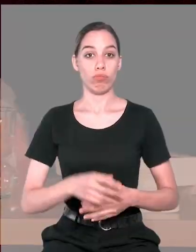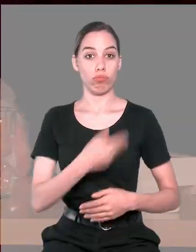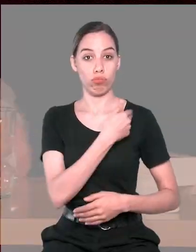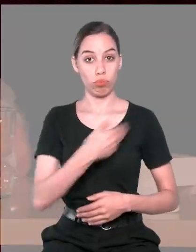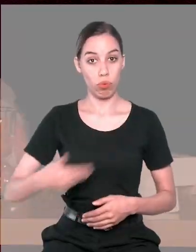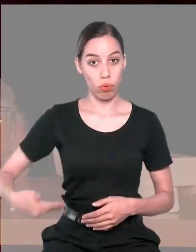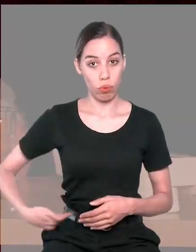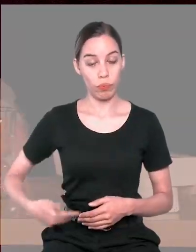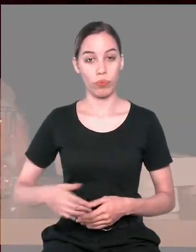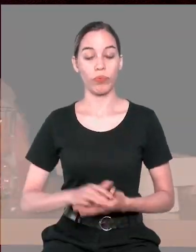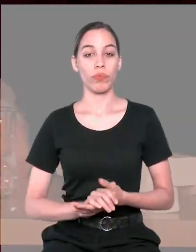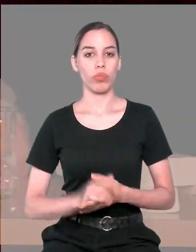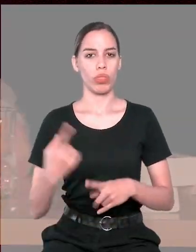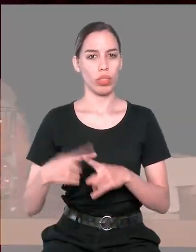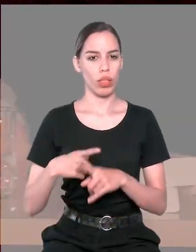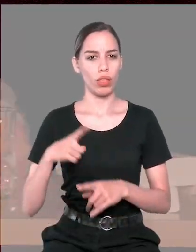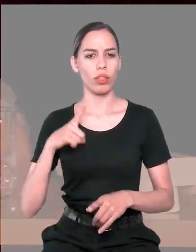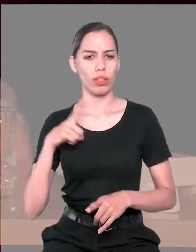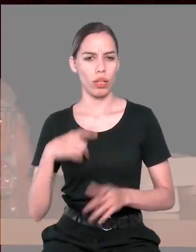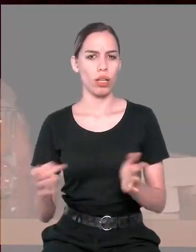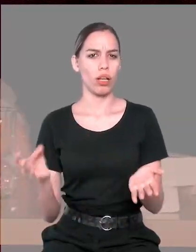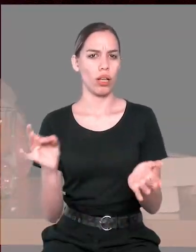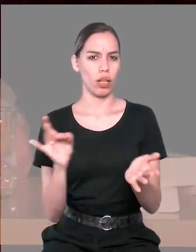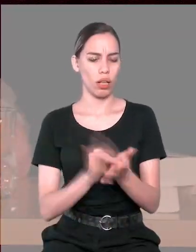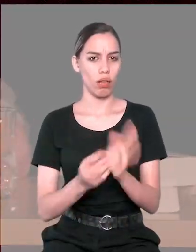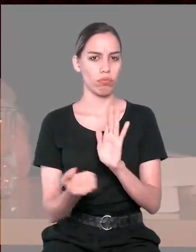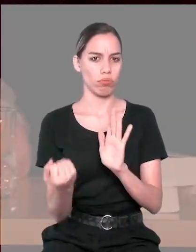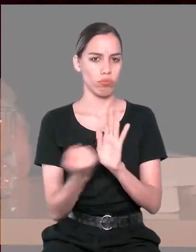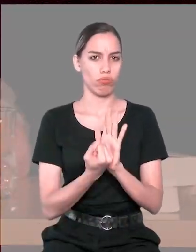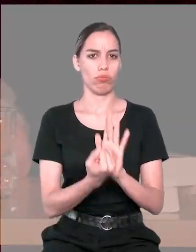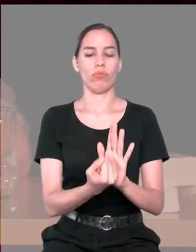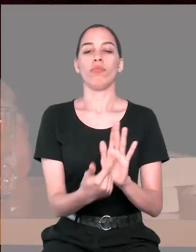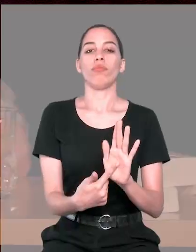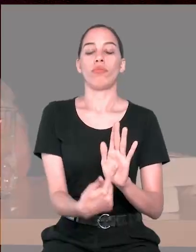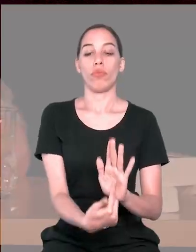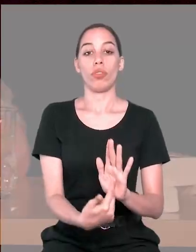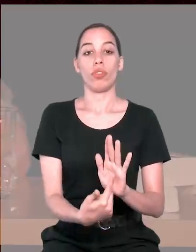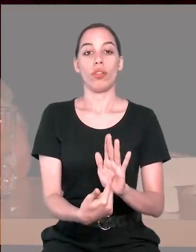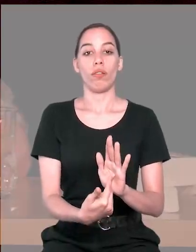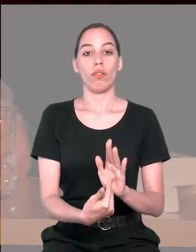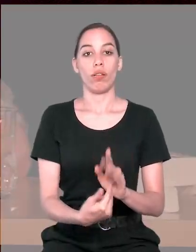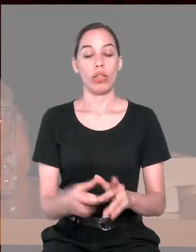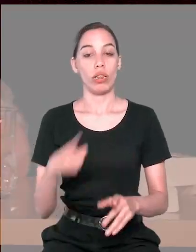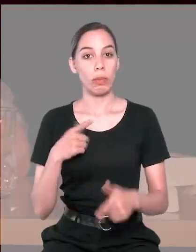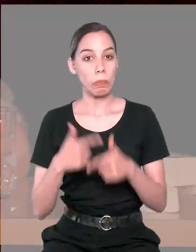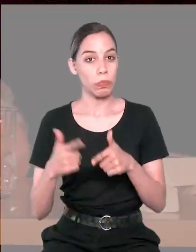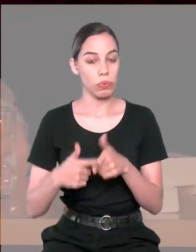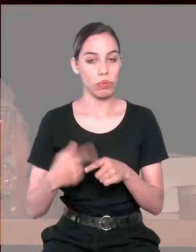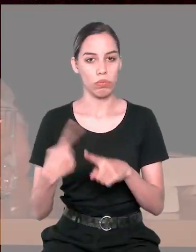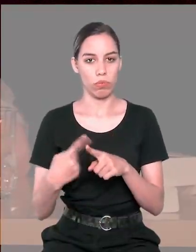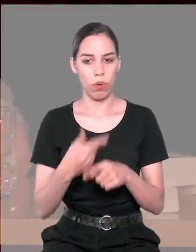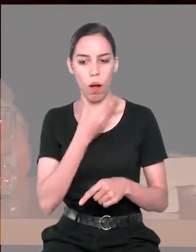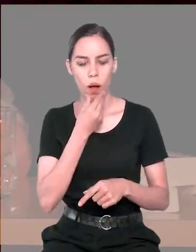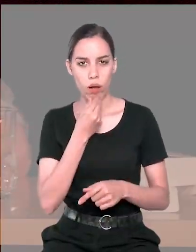E isso teve um lado, né, de reconhecimento muito grande. Por outro lado, comprometeu demais, digamos assim, essa visão